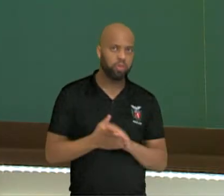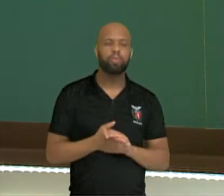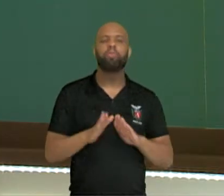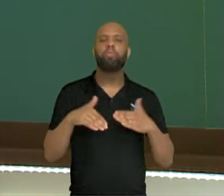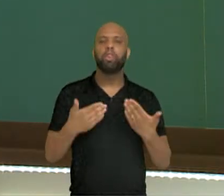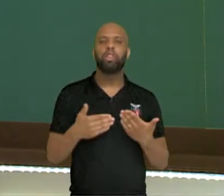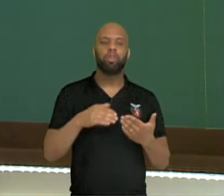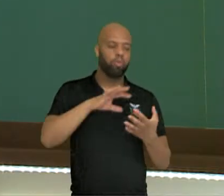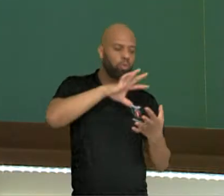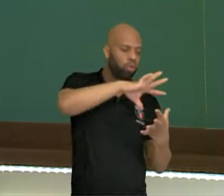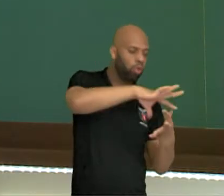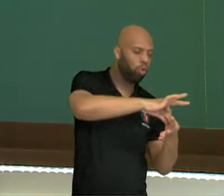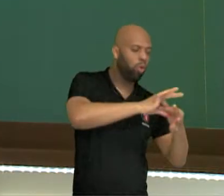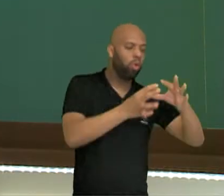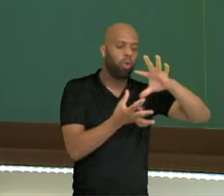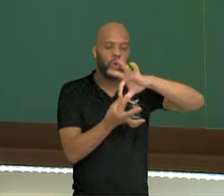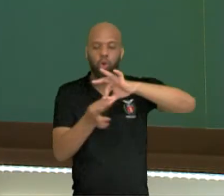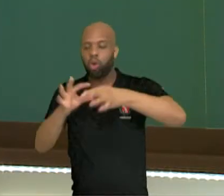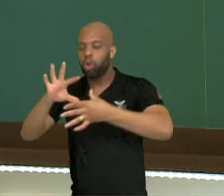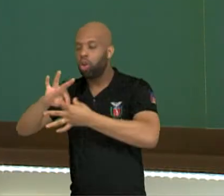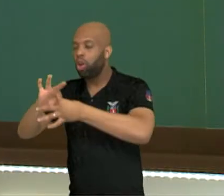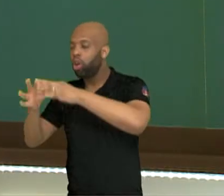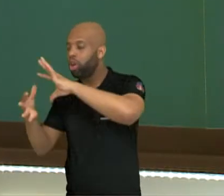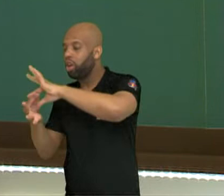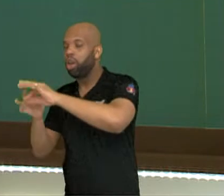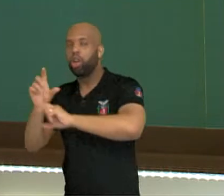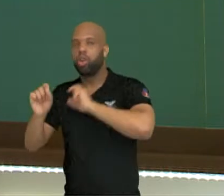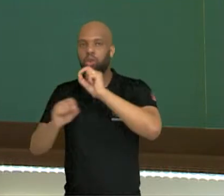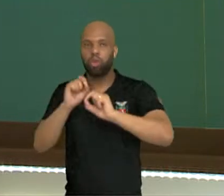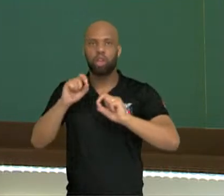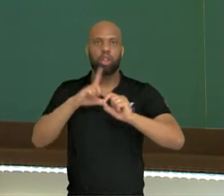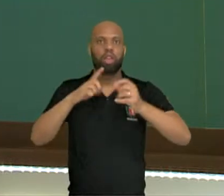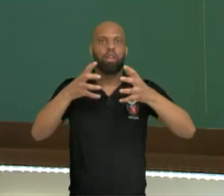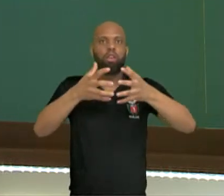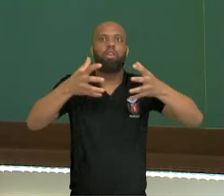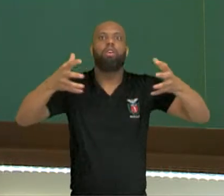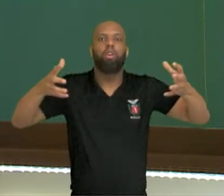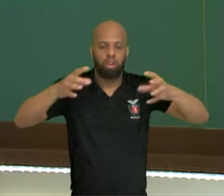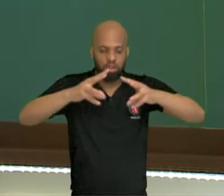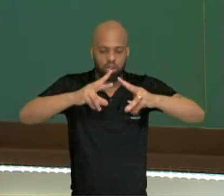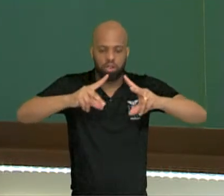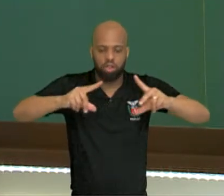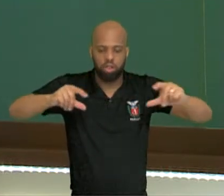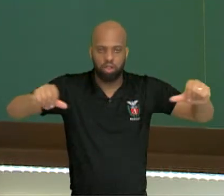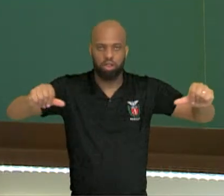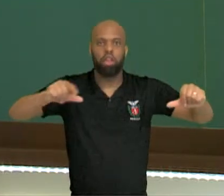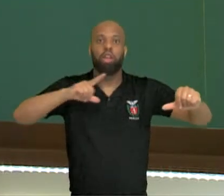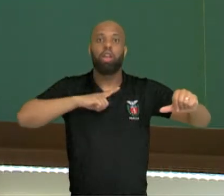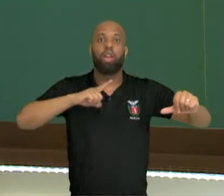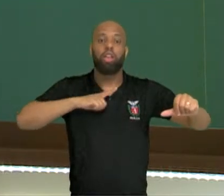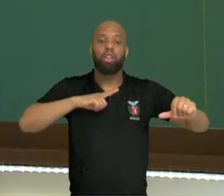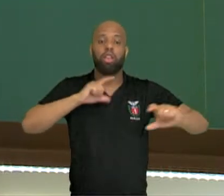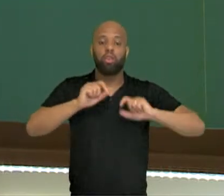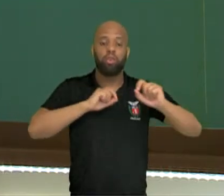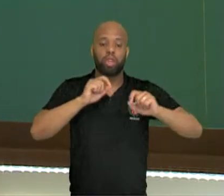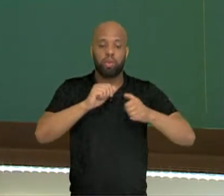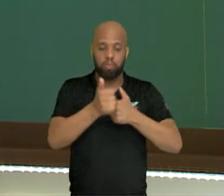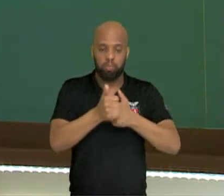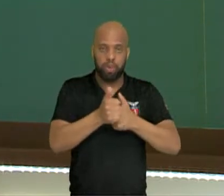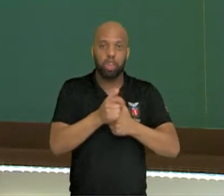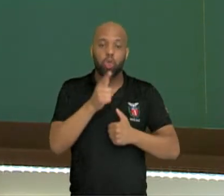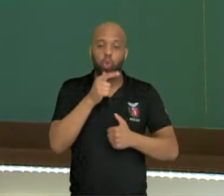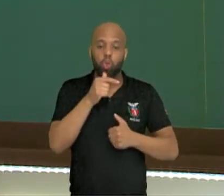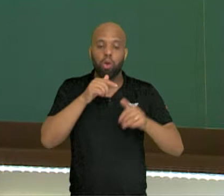é um continente, são essas grandes porções de terras, né, que são cercadas por mar ou oceano.